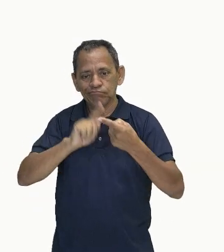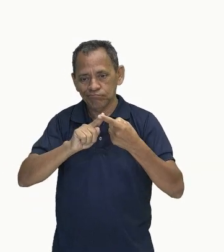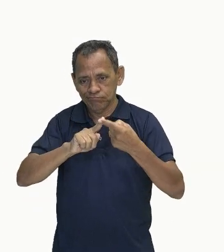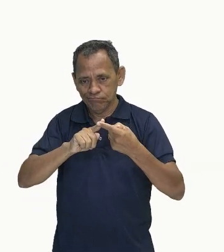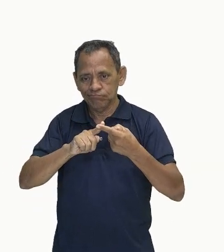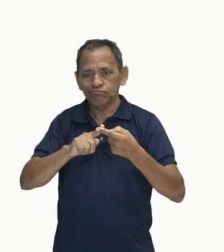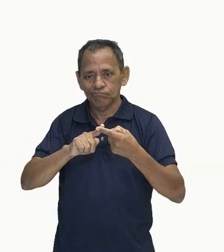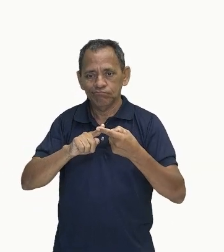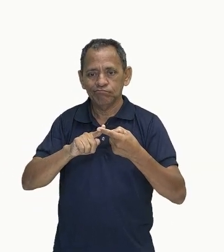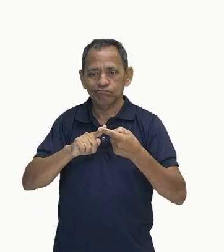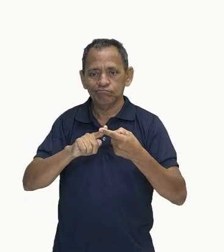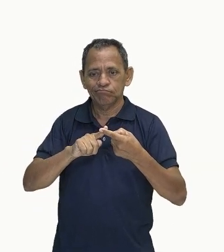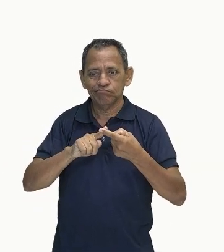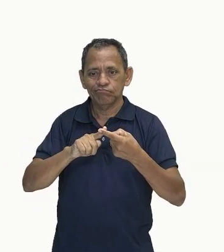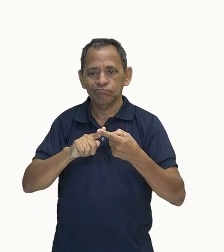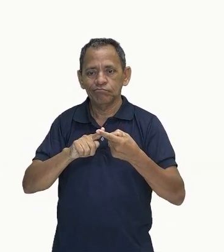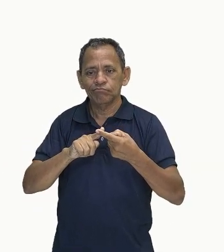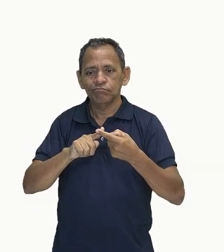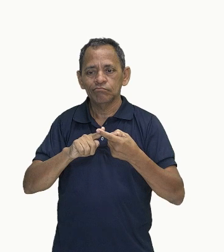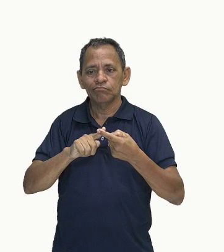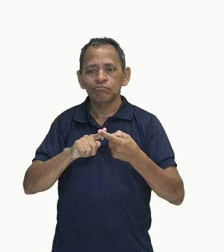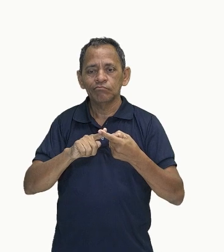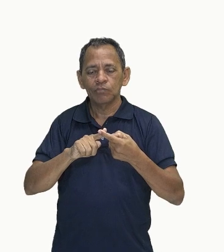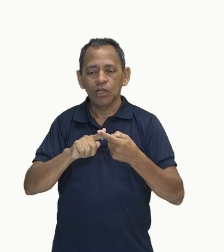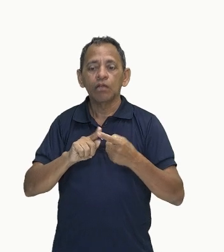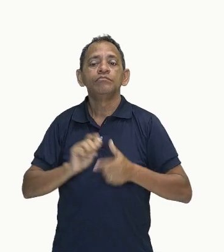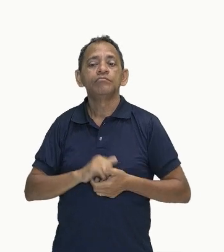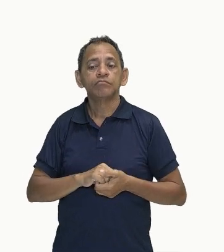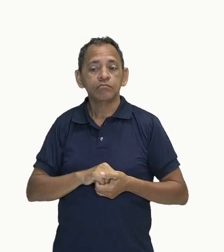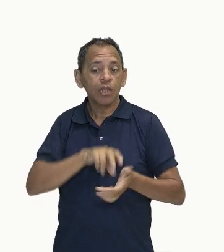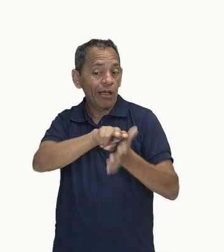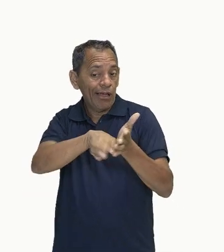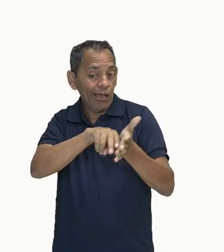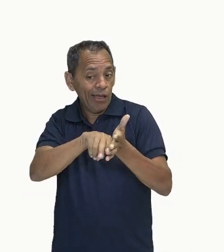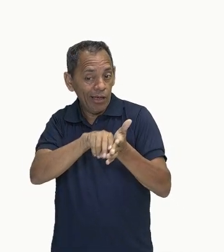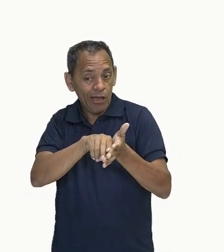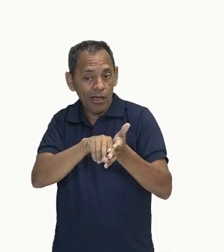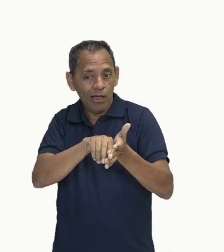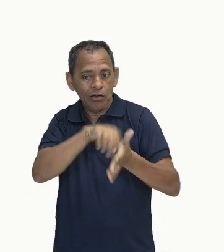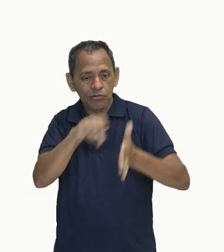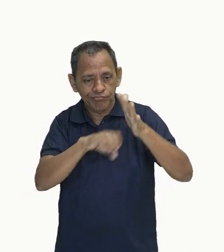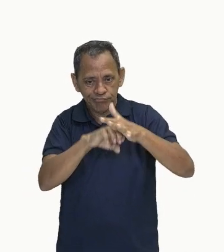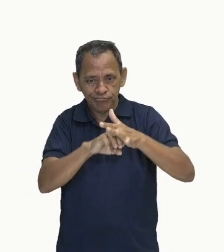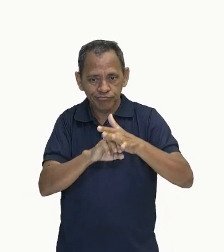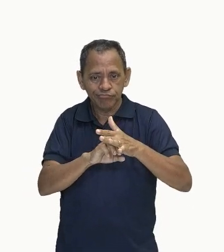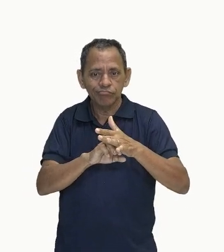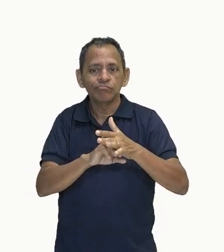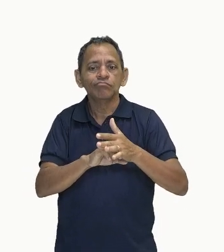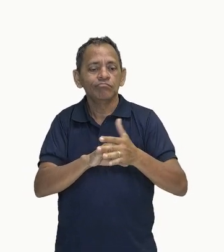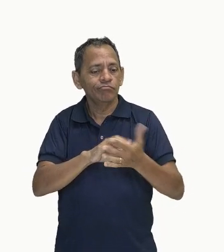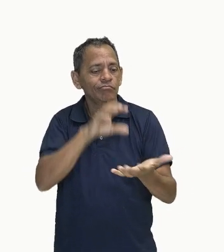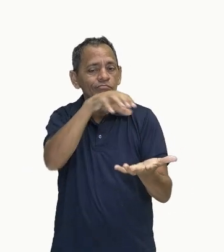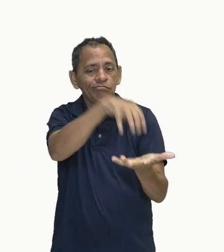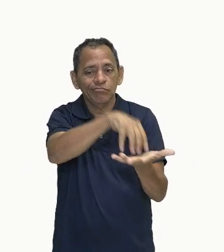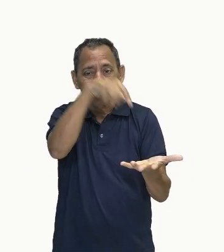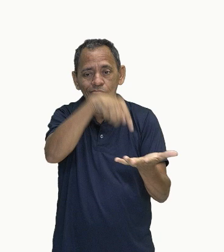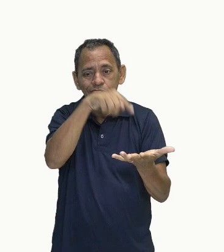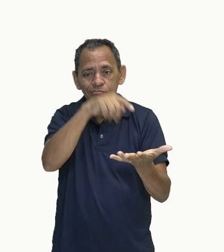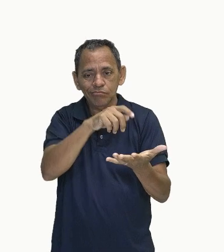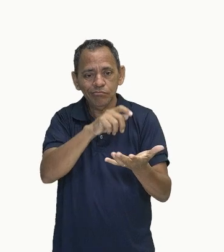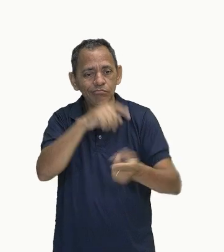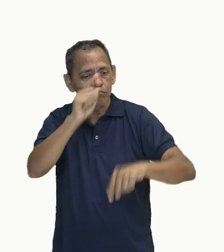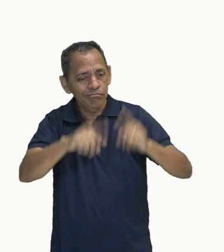bom? E aí nós temos a agroindústria, que é um ambiente físico equipado e preparado para um conjunto